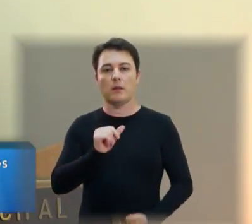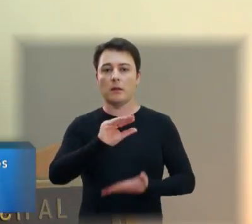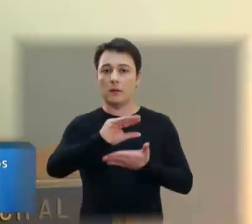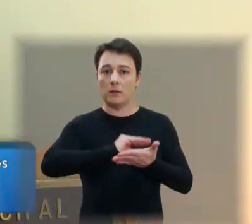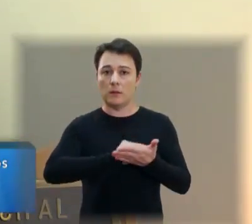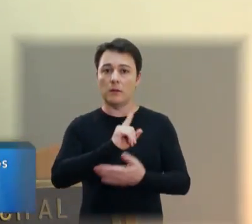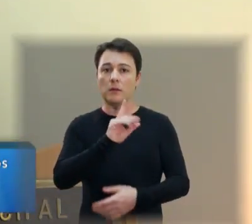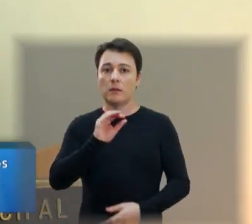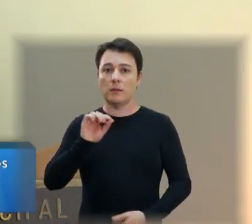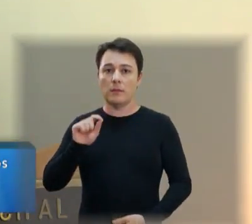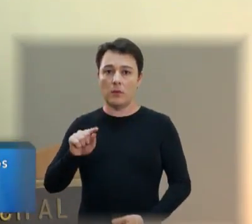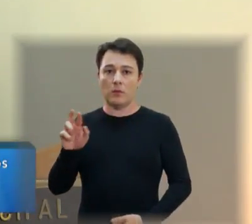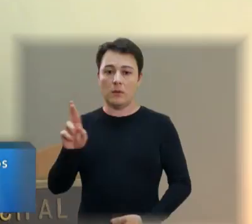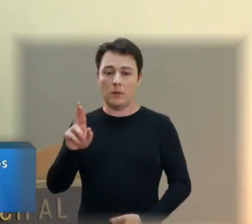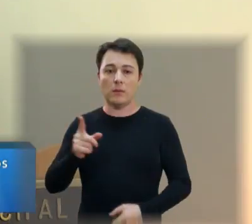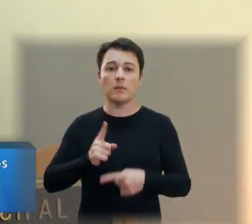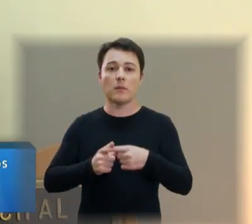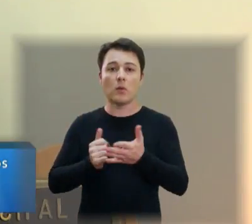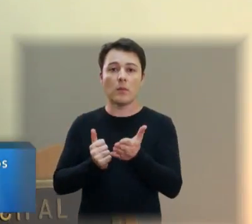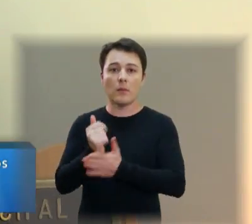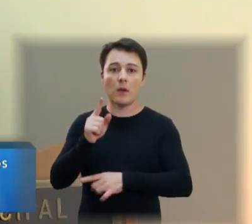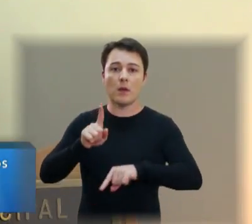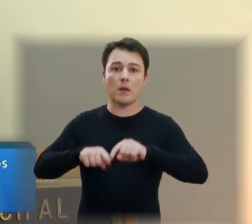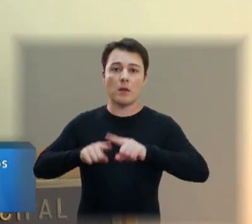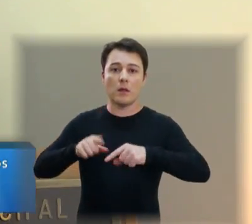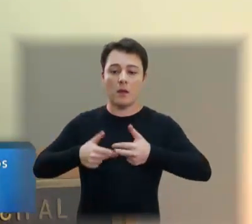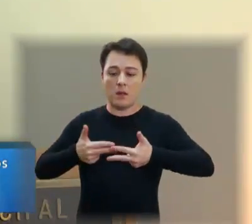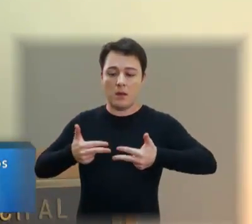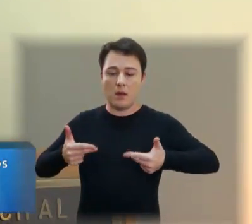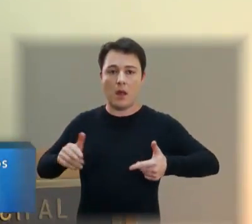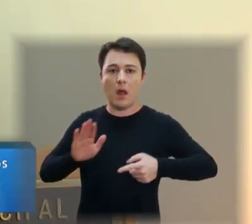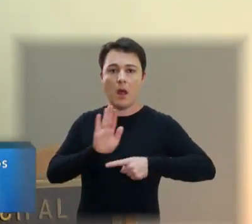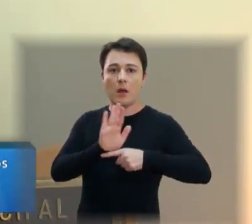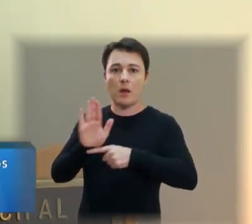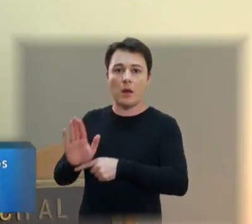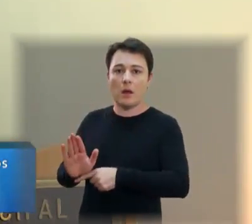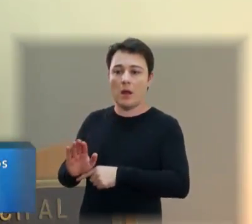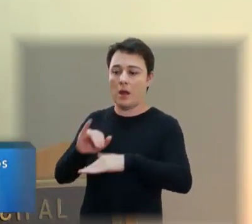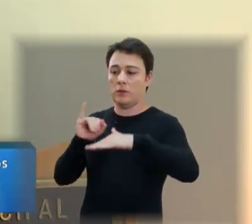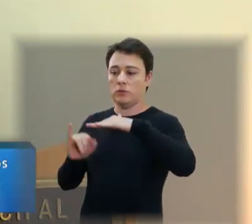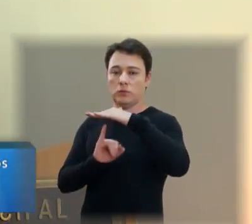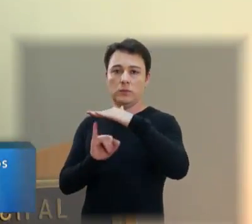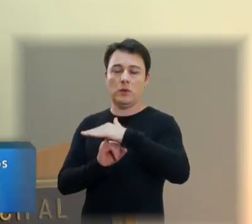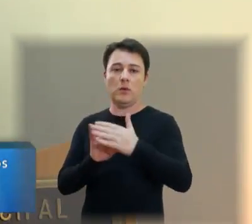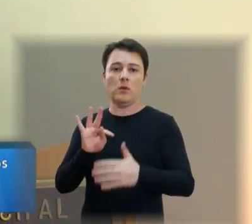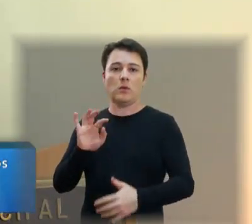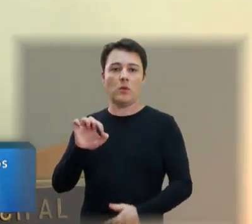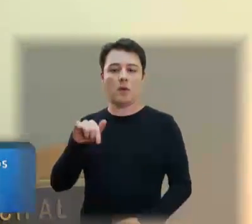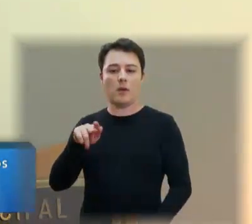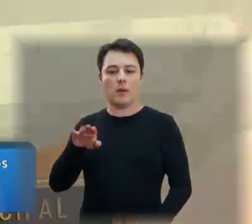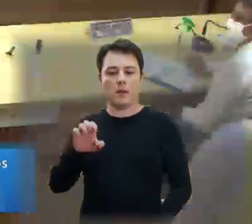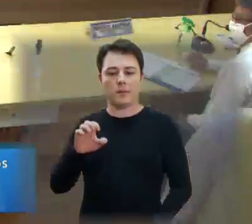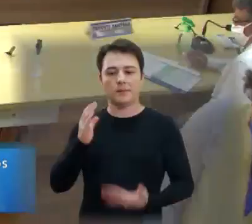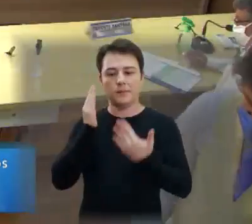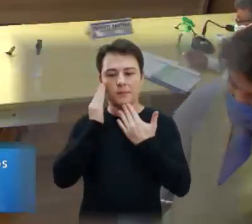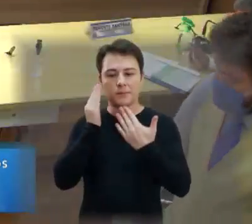R$100 mil, para aquisição de equipamentos, tendo como beneficiar a Fundação TOC. Muito obrigado.